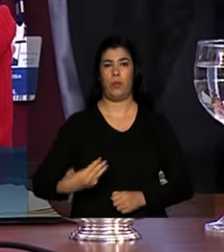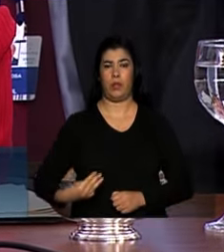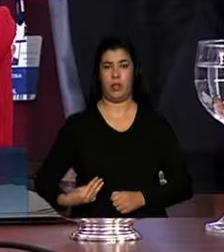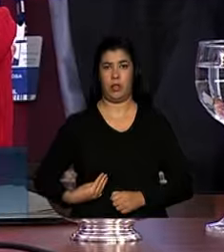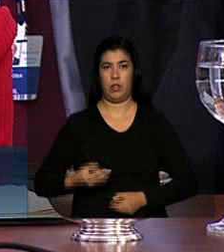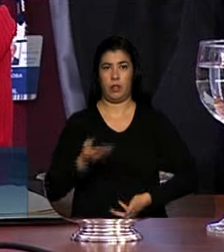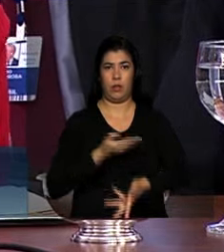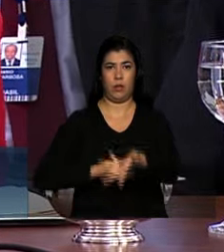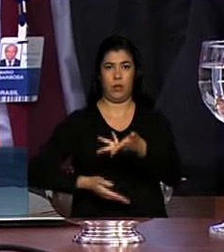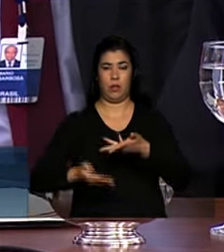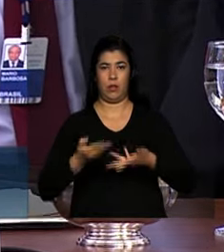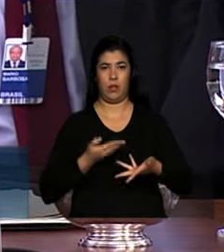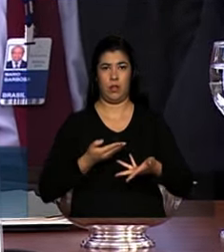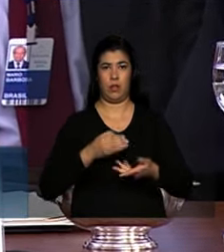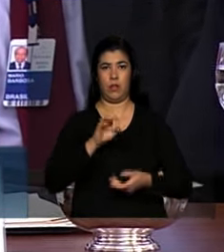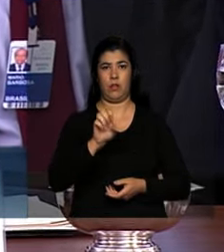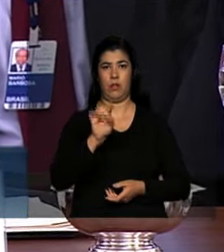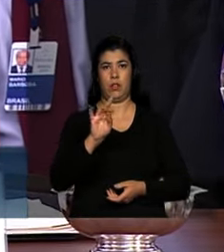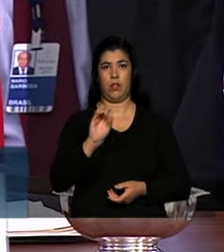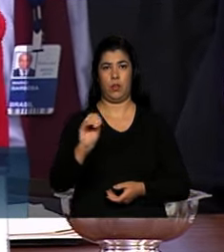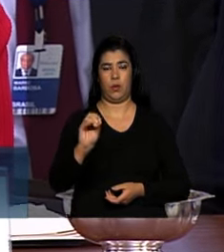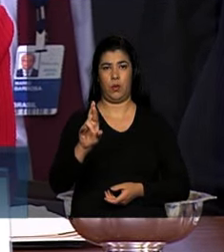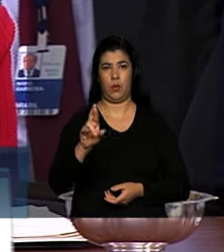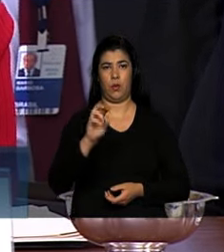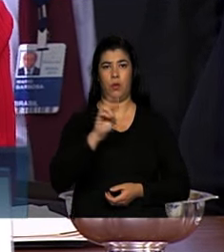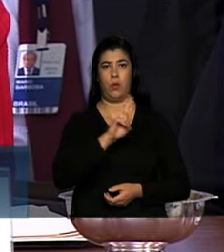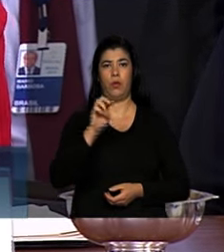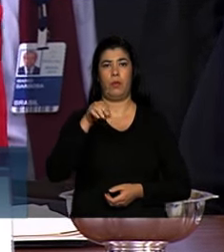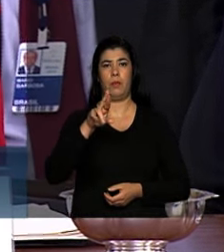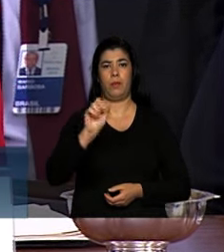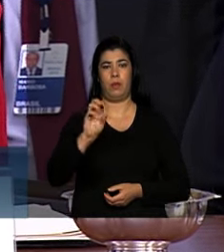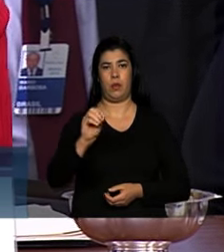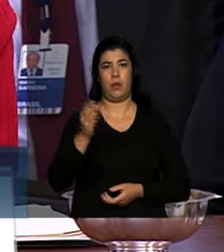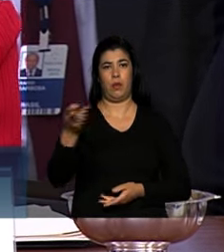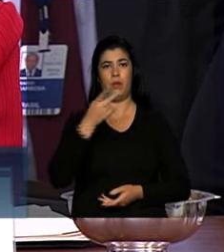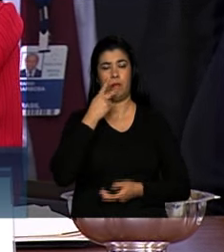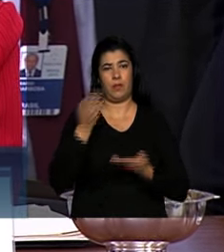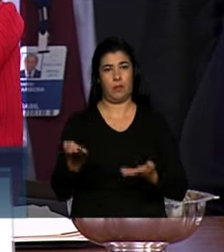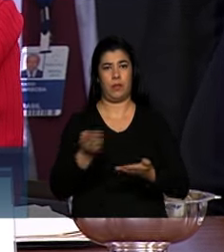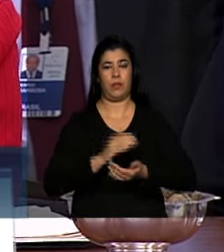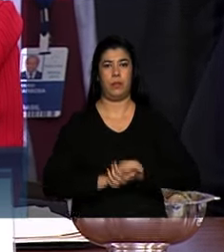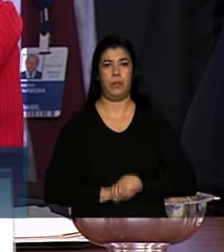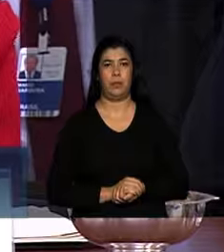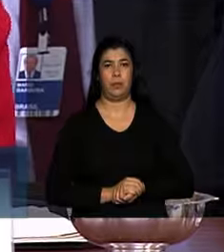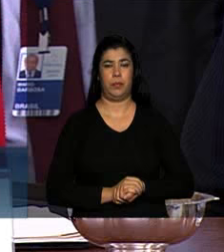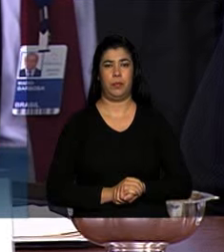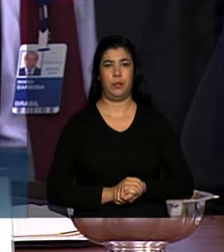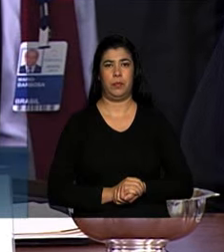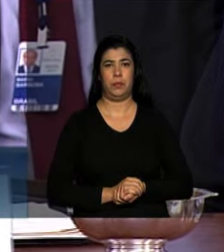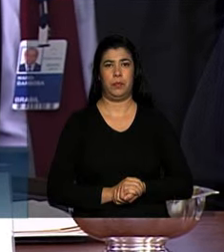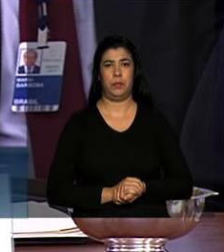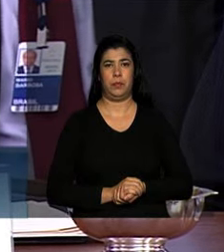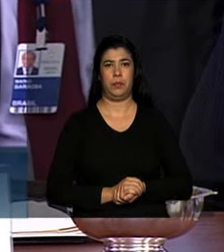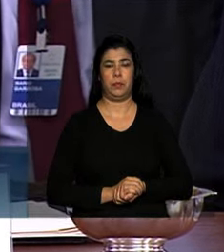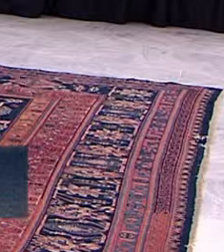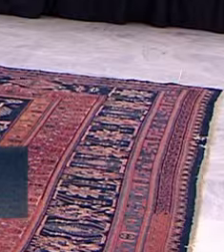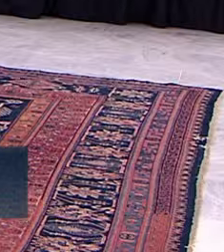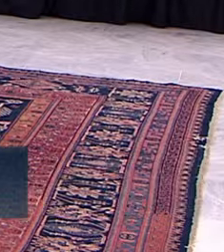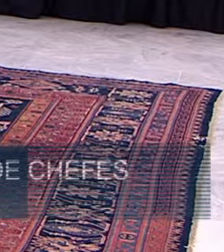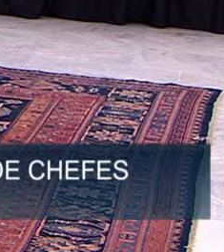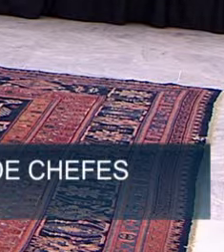das Relações Exteriores, Mauro Vieira. Com a palavra, Mauro, por favor. Muito obrigado, senhora